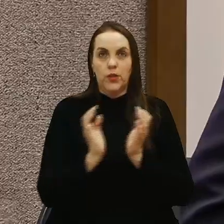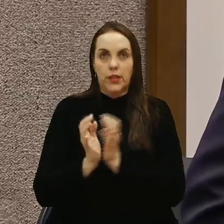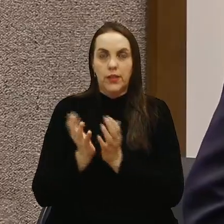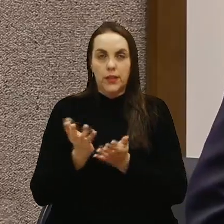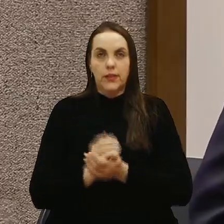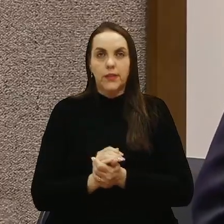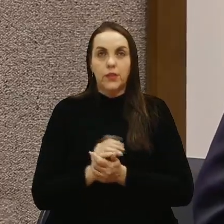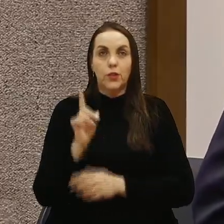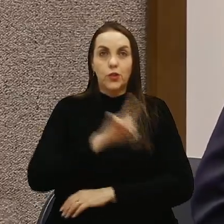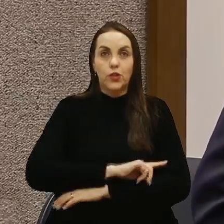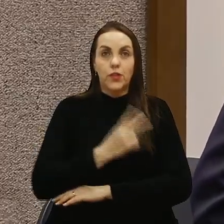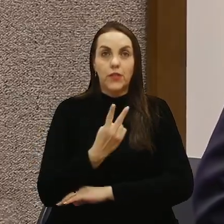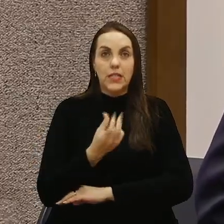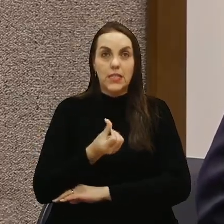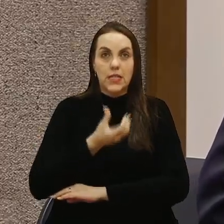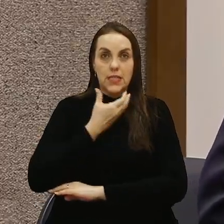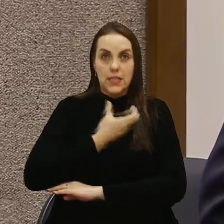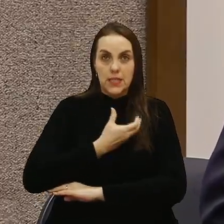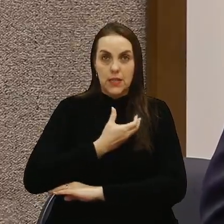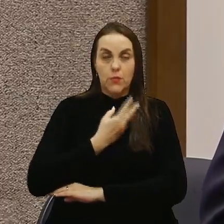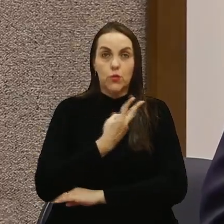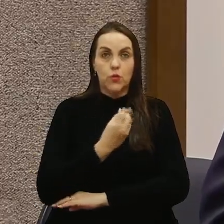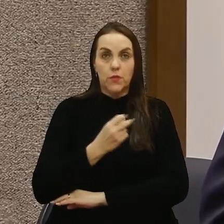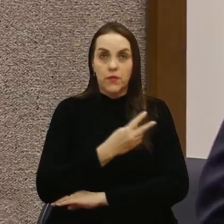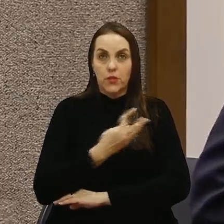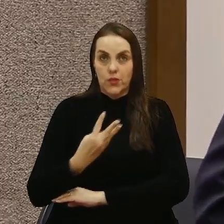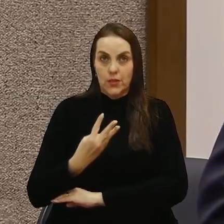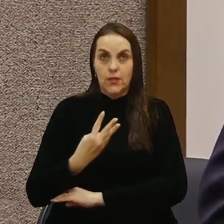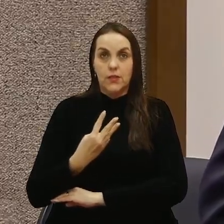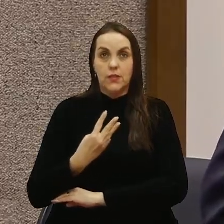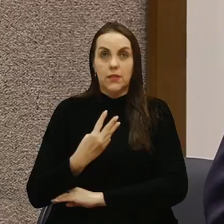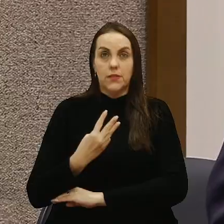dia 26 de dezembro de 2023,